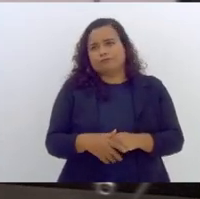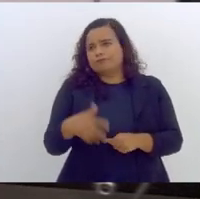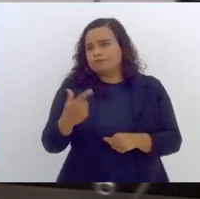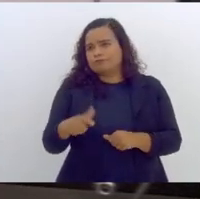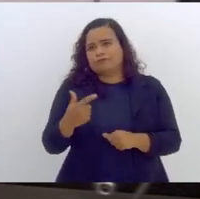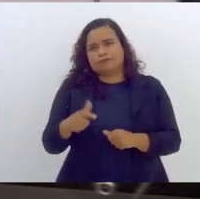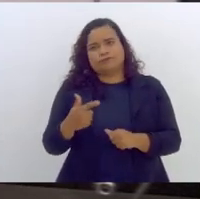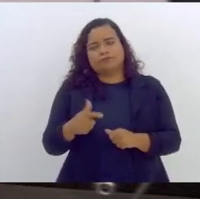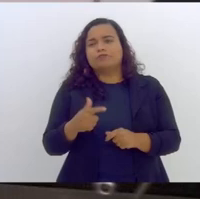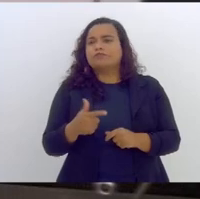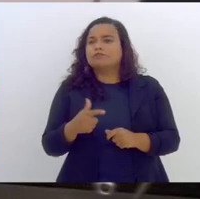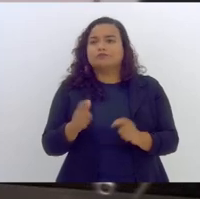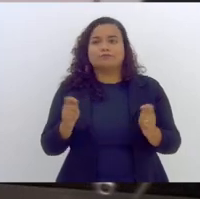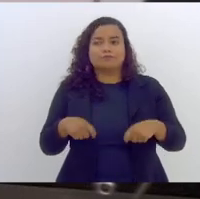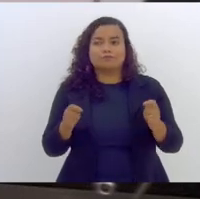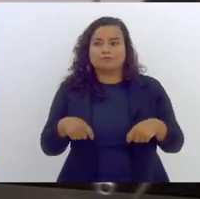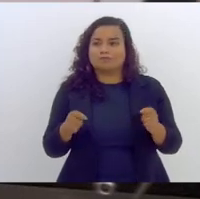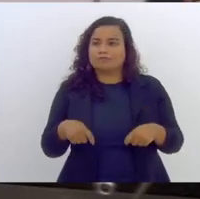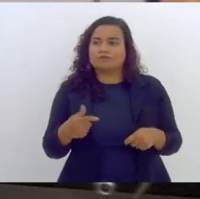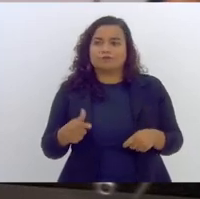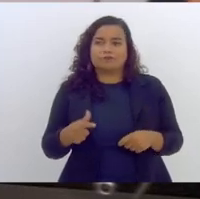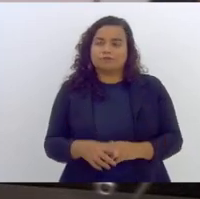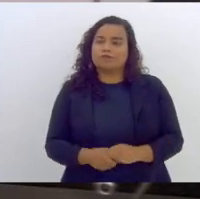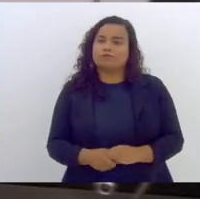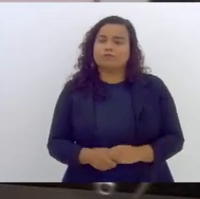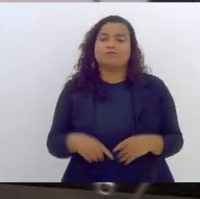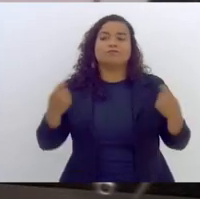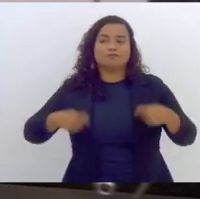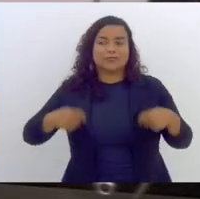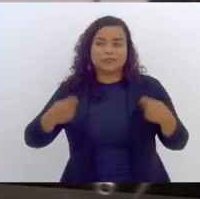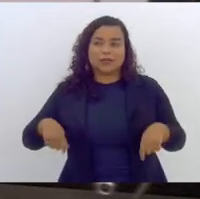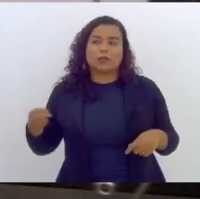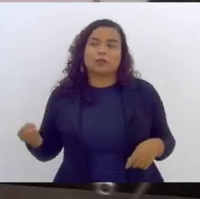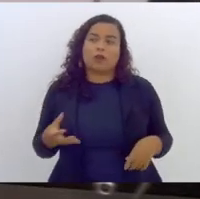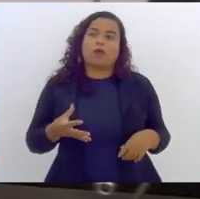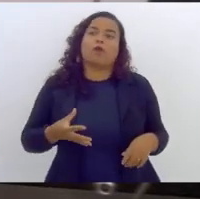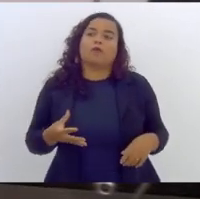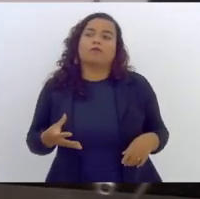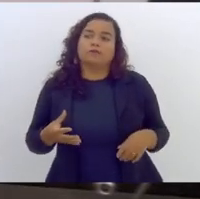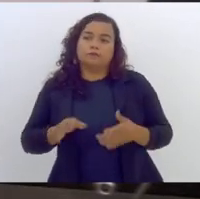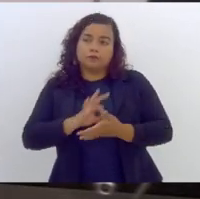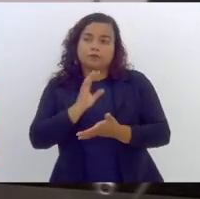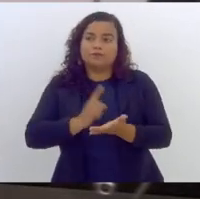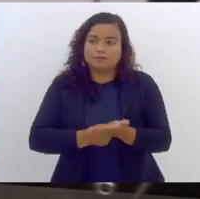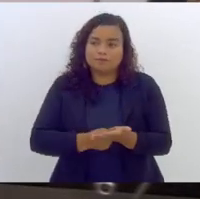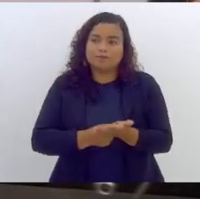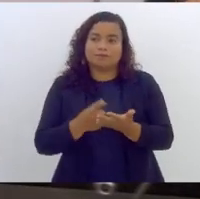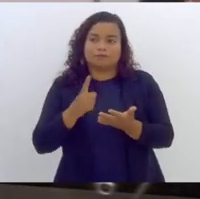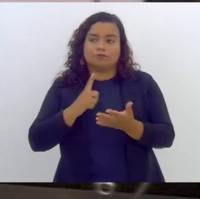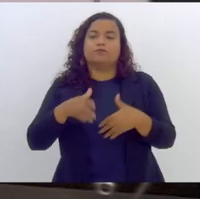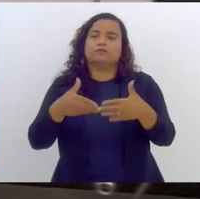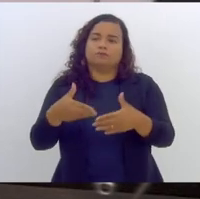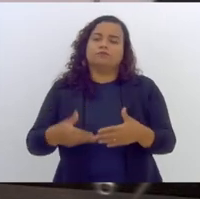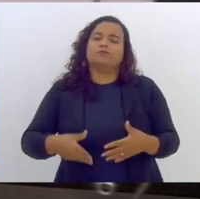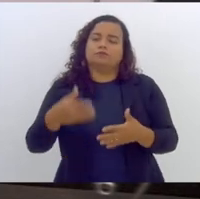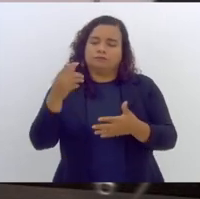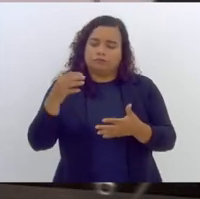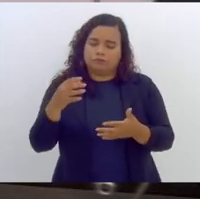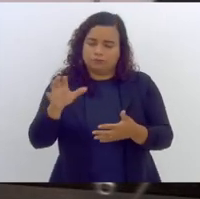segurança jurídica insuficiente para isso teria que ser feito um novos contratos etc eu vou explicar